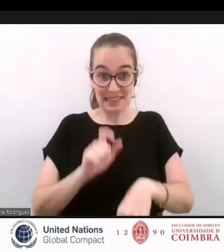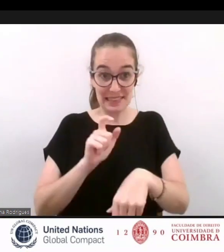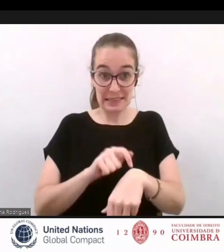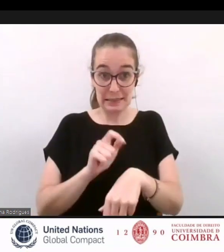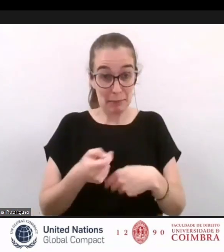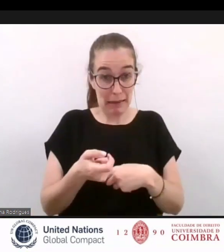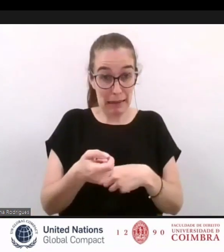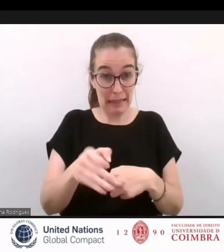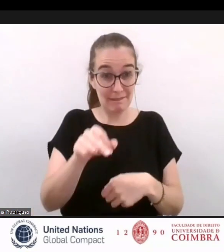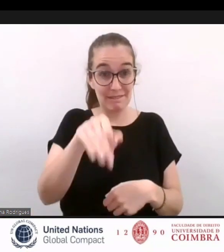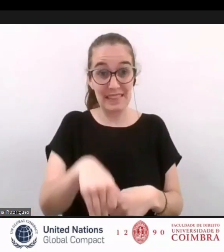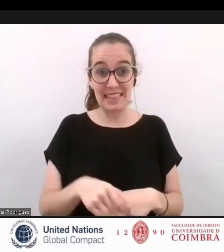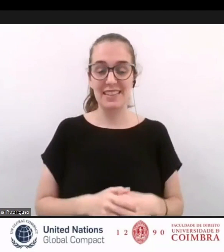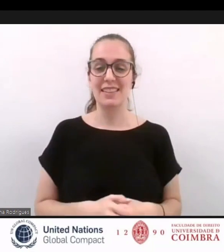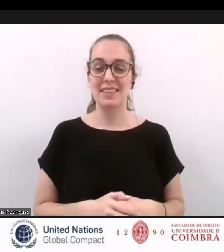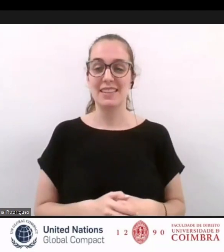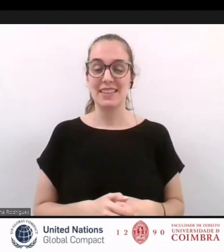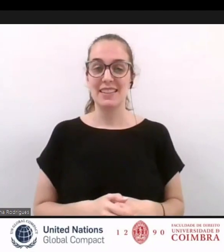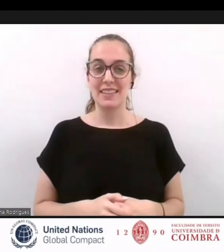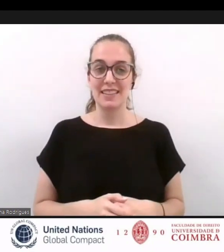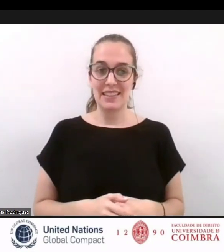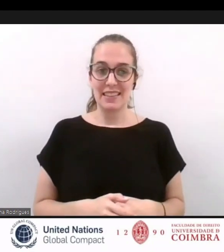do limite do tempo.